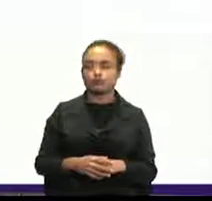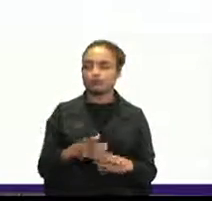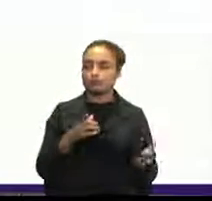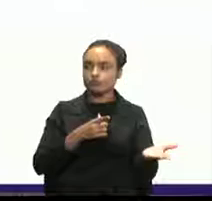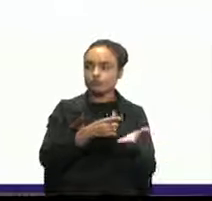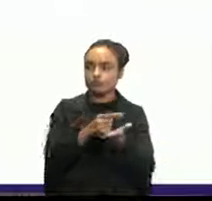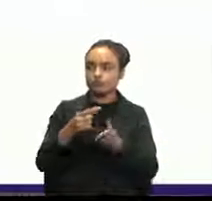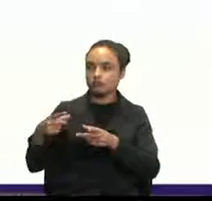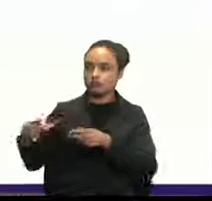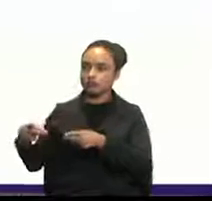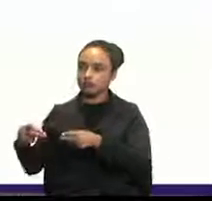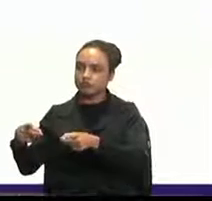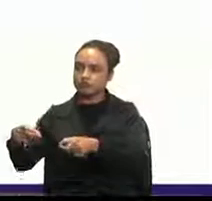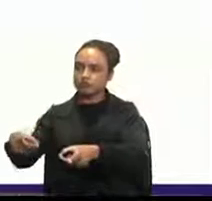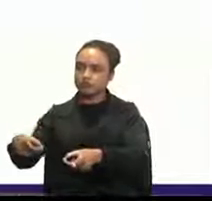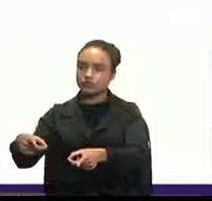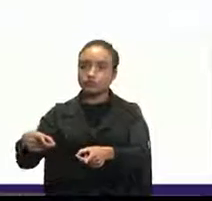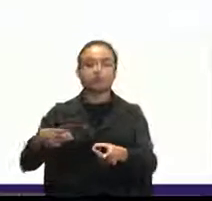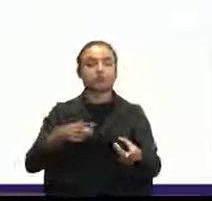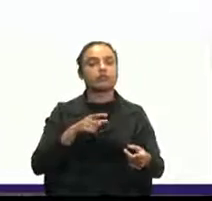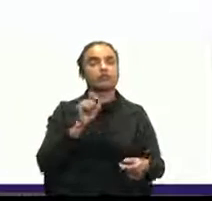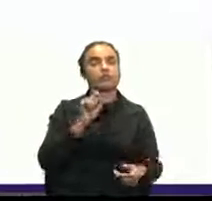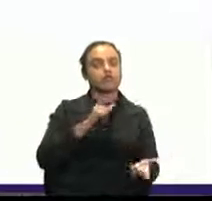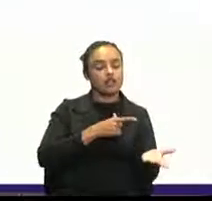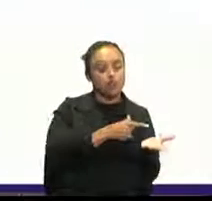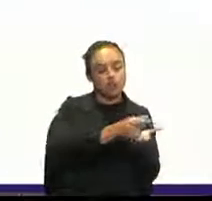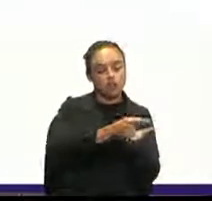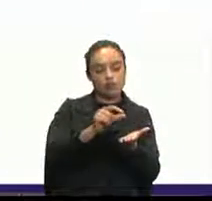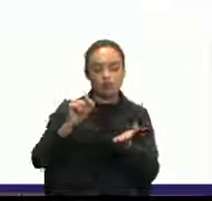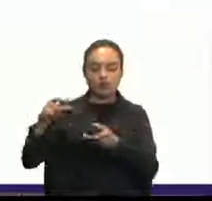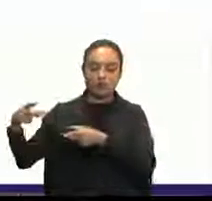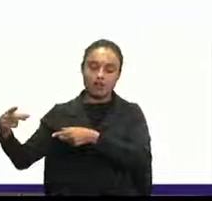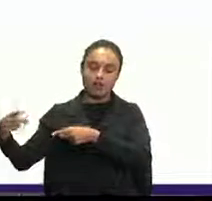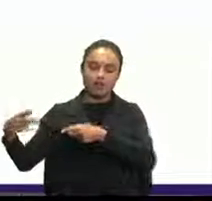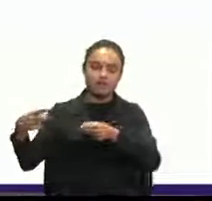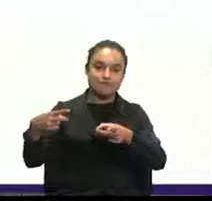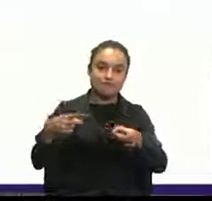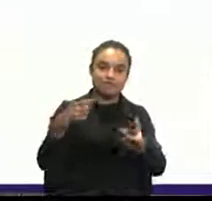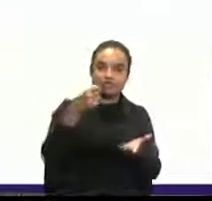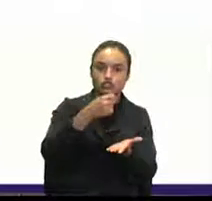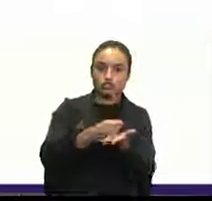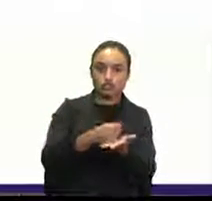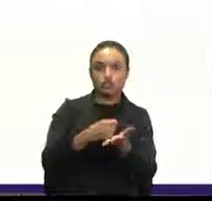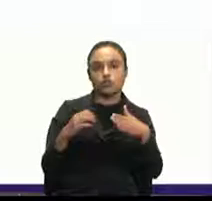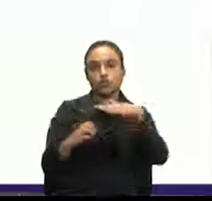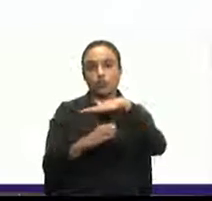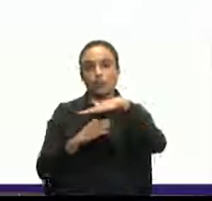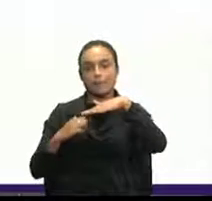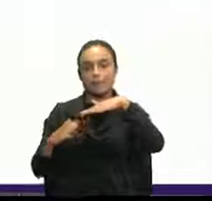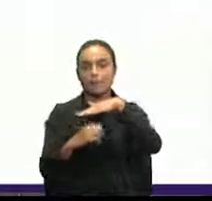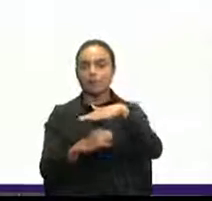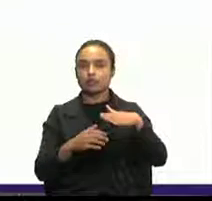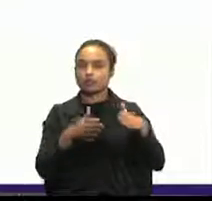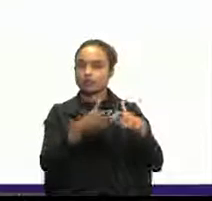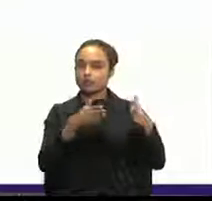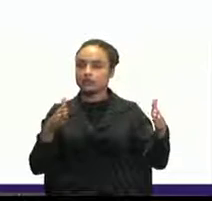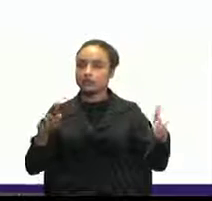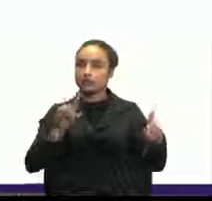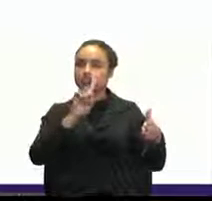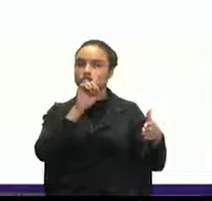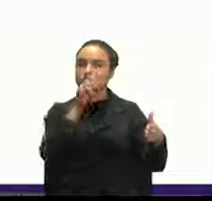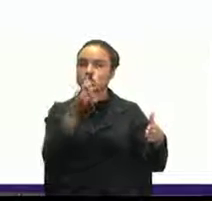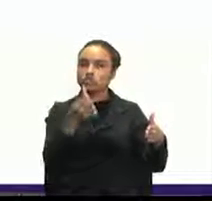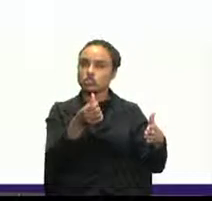de compradores e vendedores se é um contrato os negócios ocorrem períodos entre 16 991